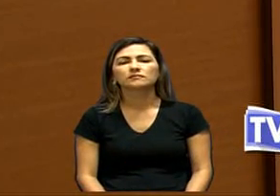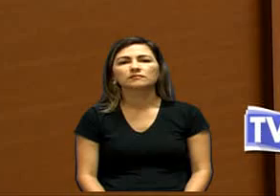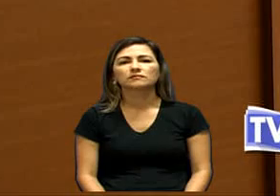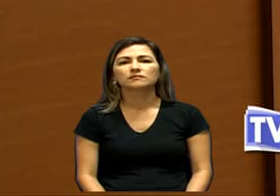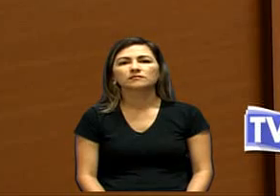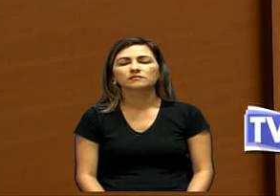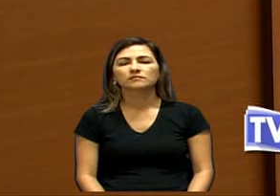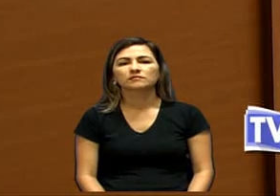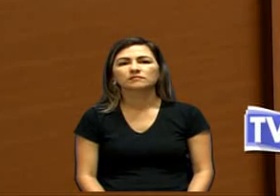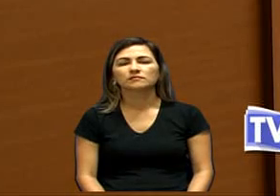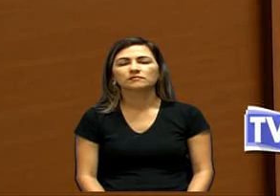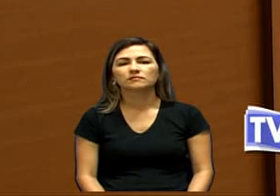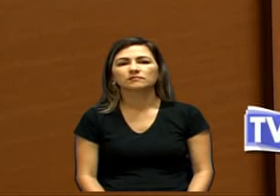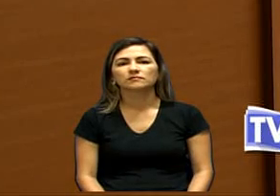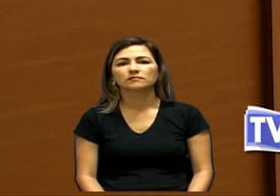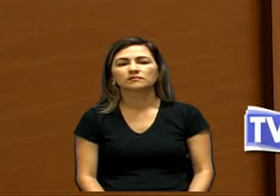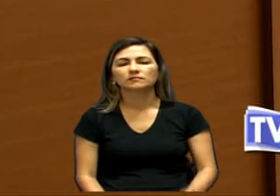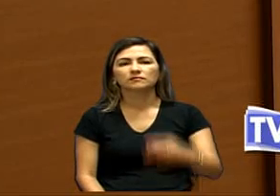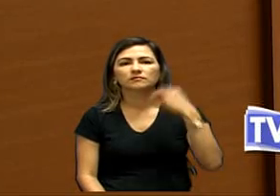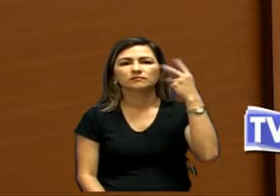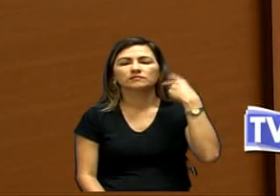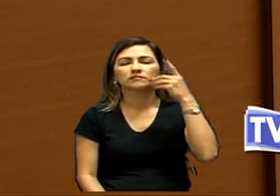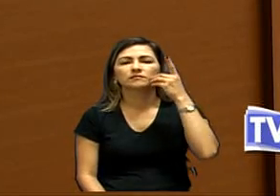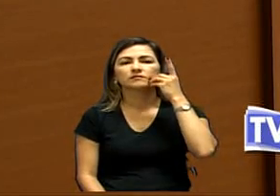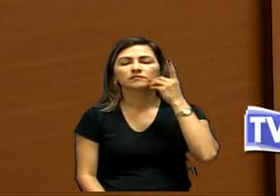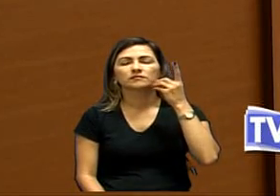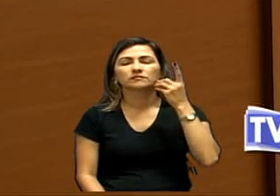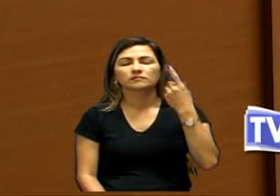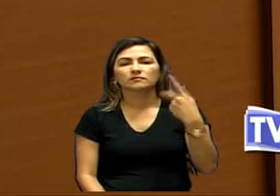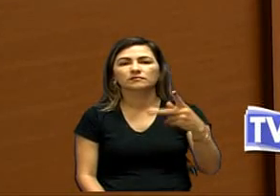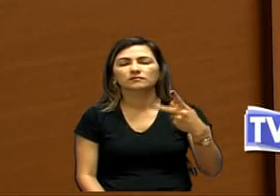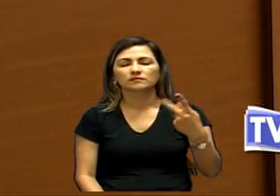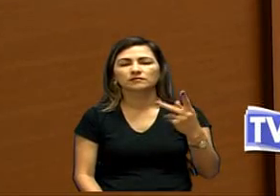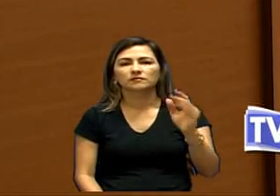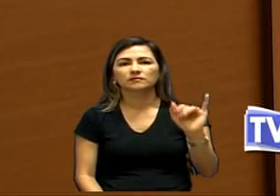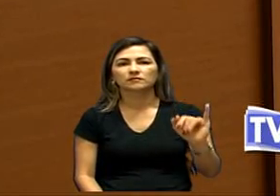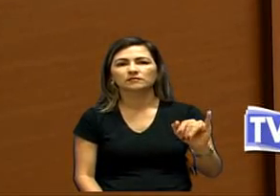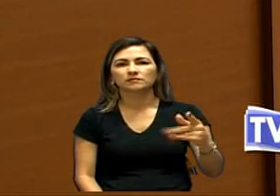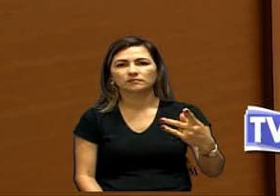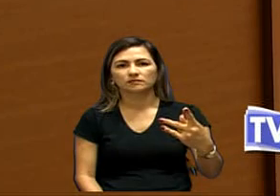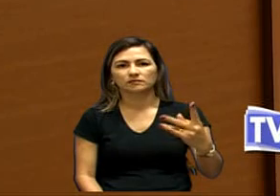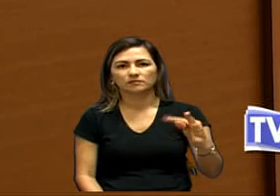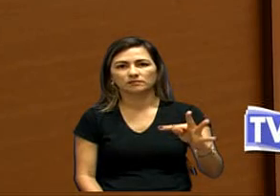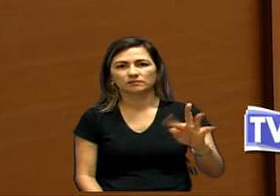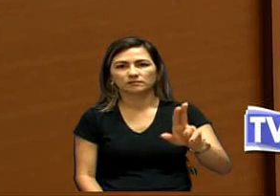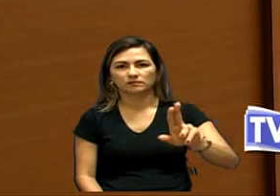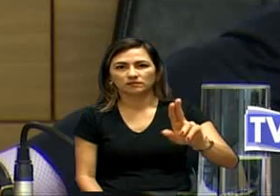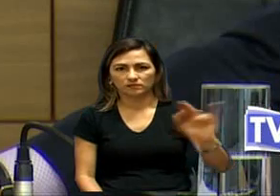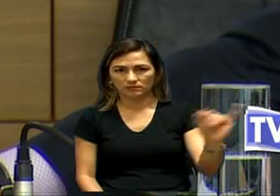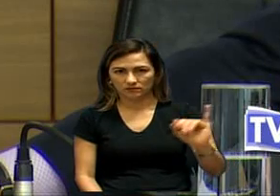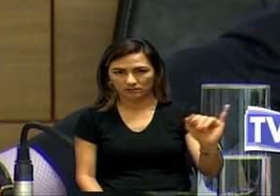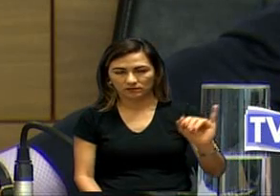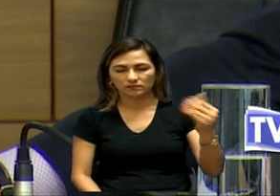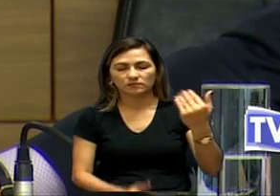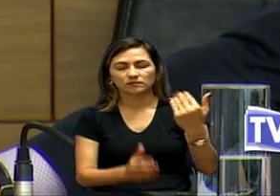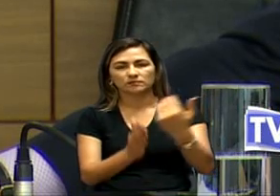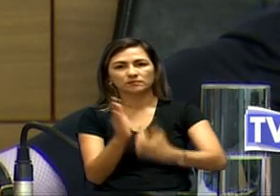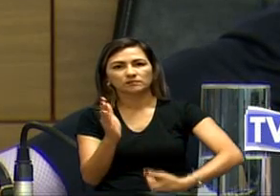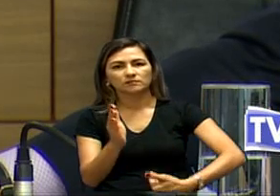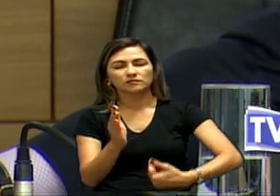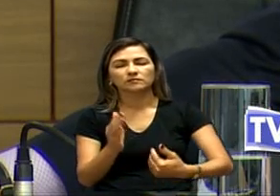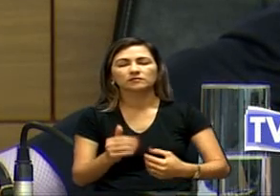É do Dini, daquele projeto de isenção de IPTU. Voto, vereador Apolo